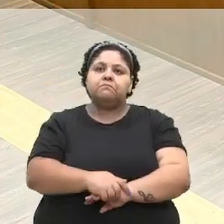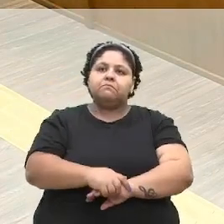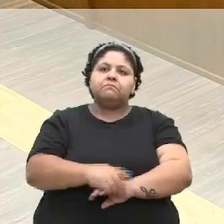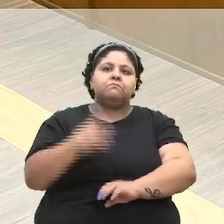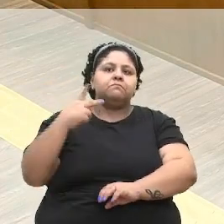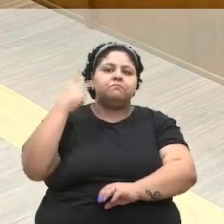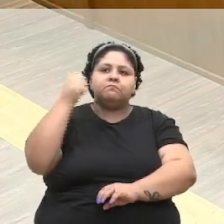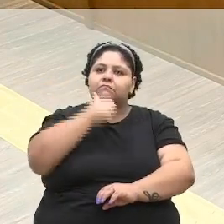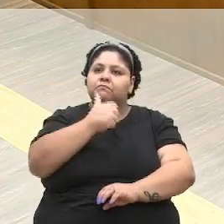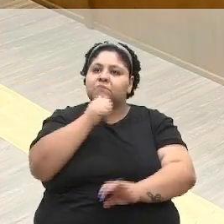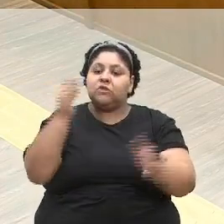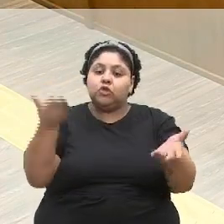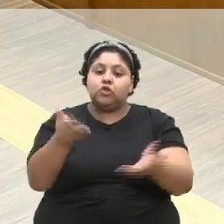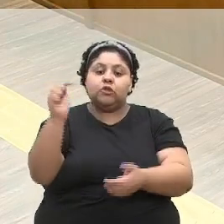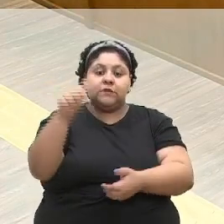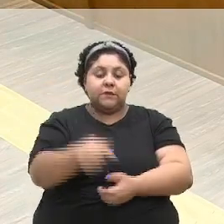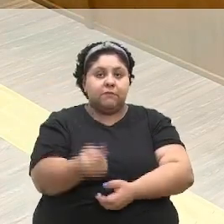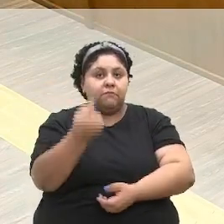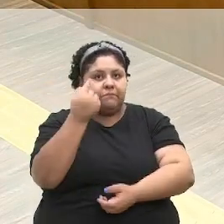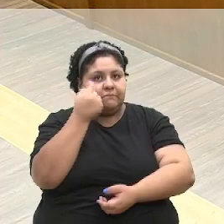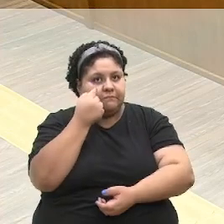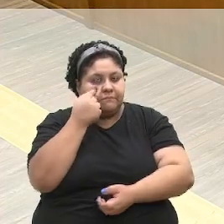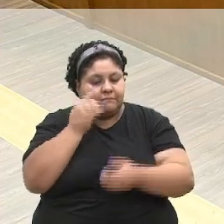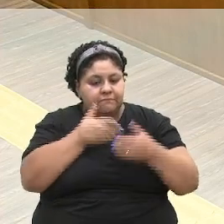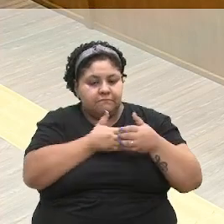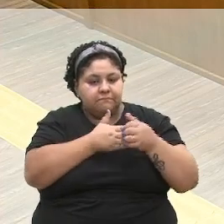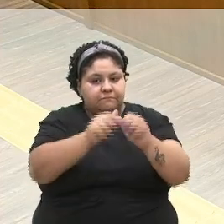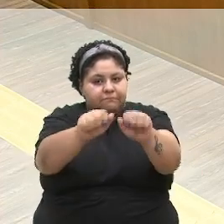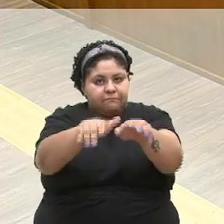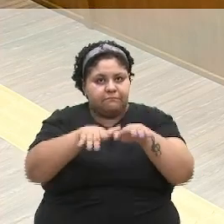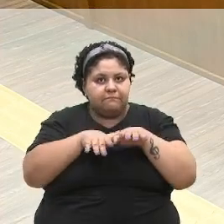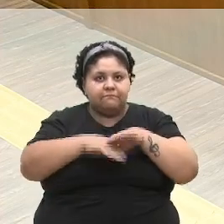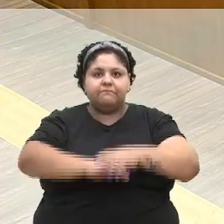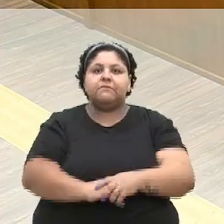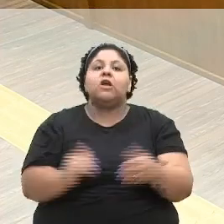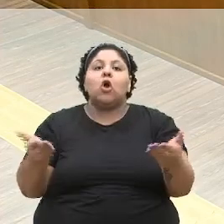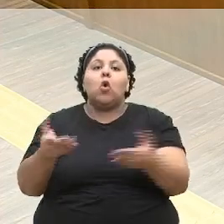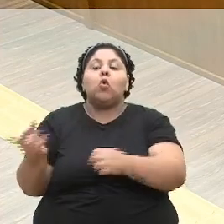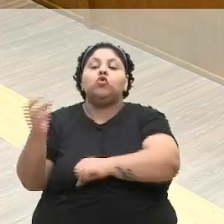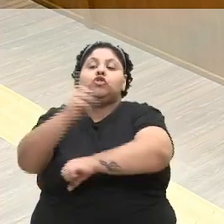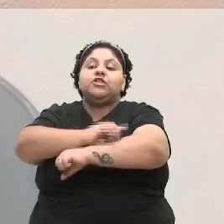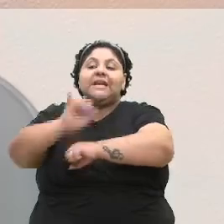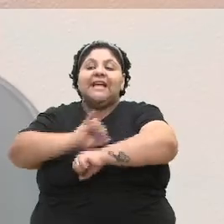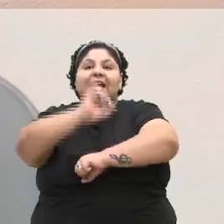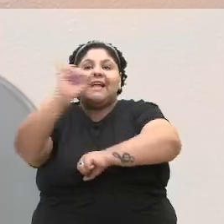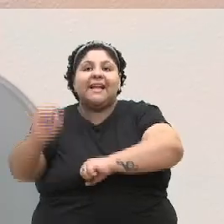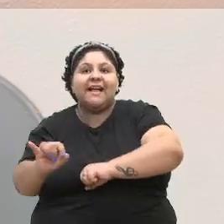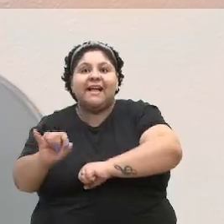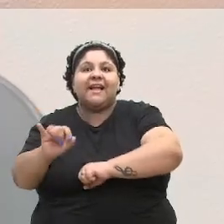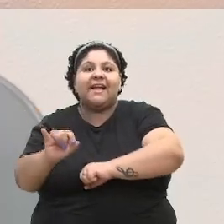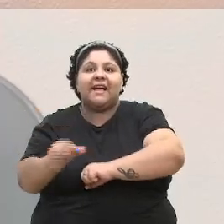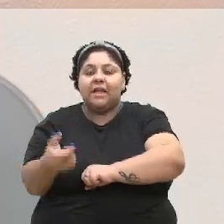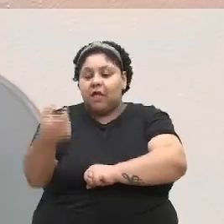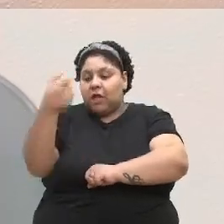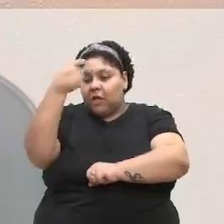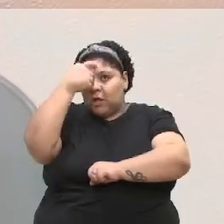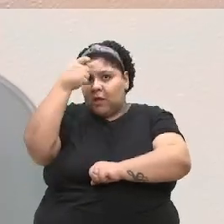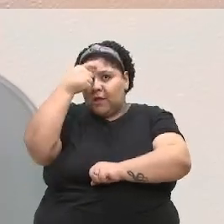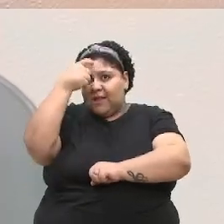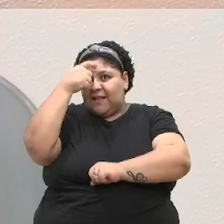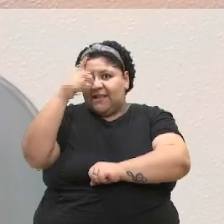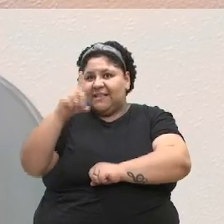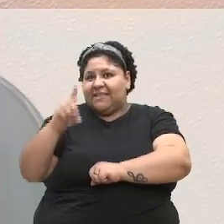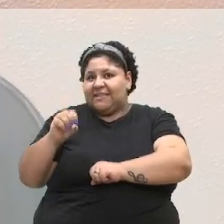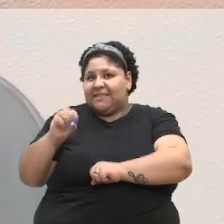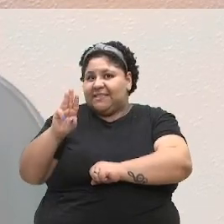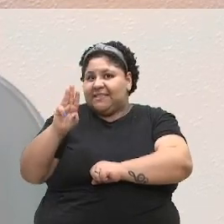a todos que estão hoje aqui nos assistindo, nos acompanhando na plateia. E hoje é o Dia Internacional da Conscientização da Síndrome de Down.